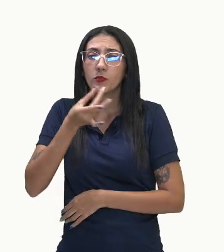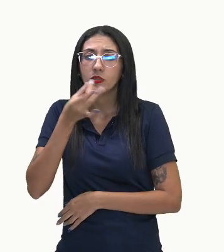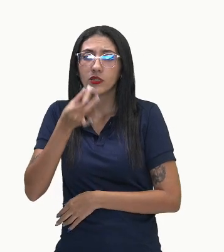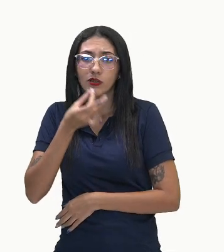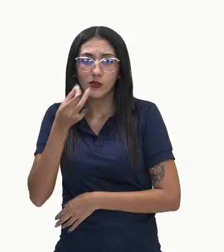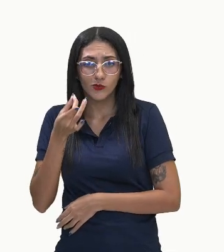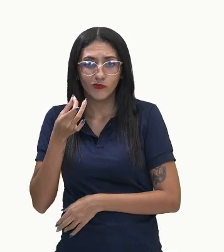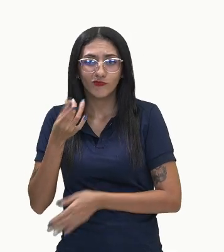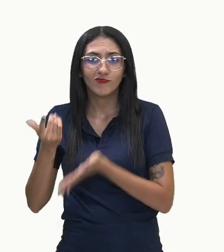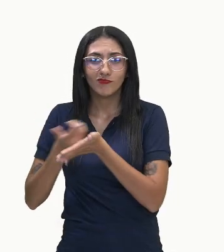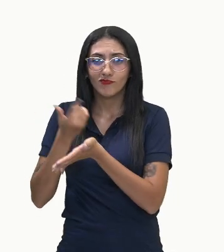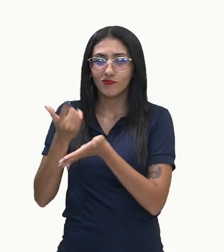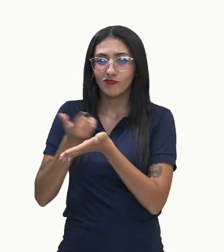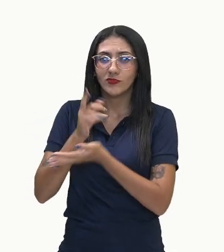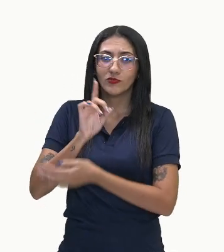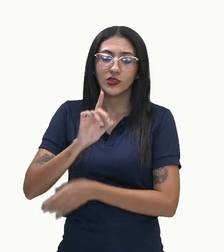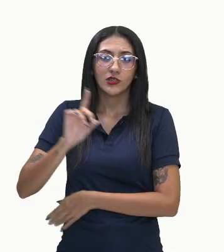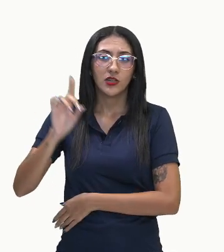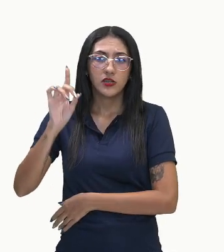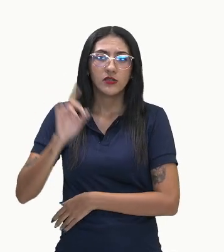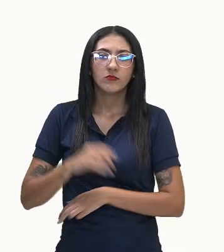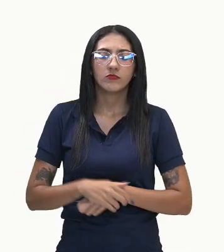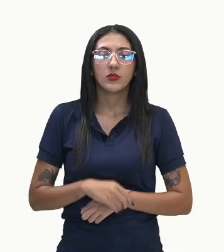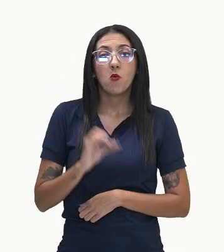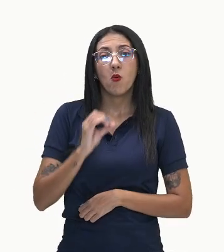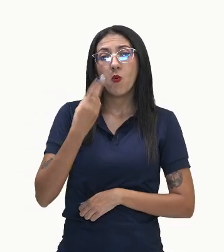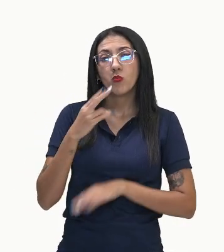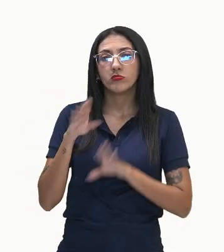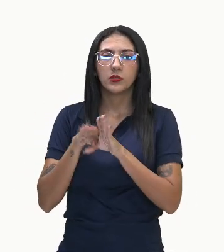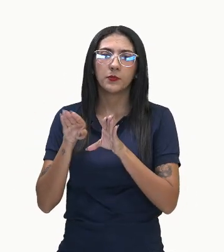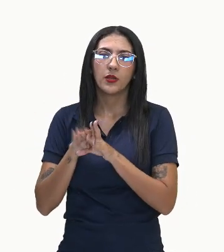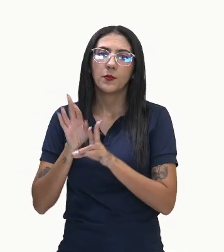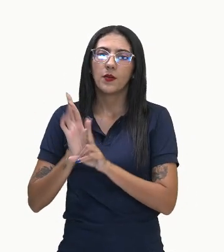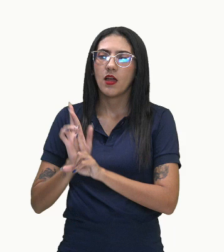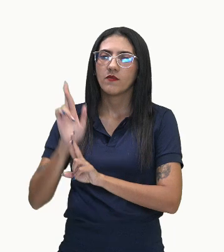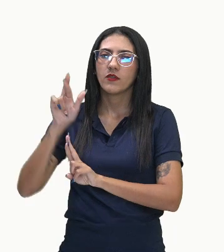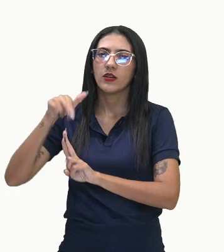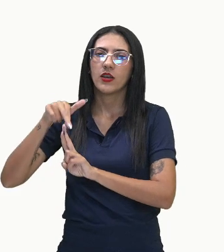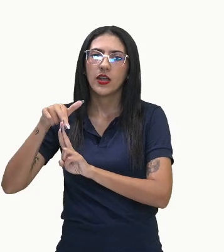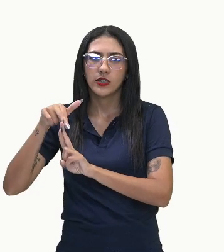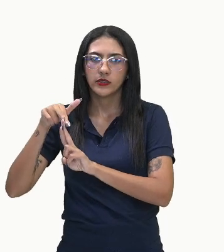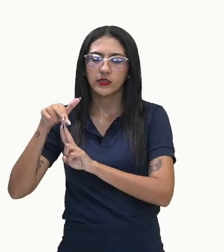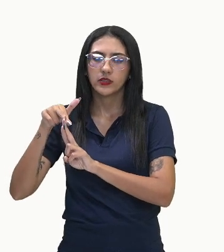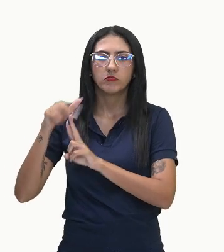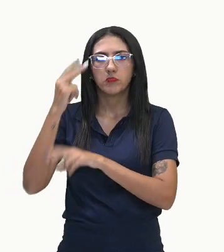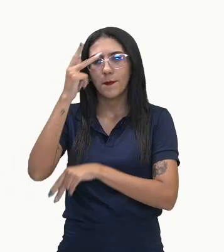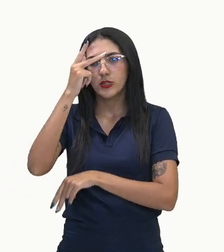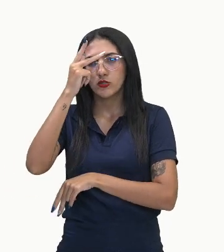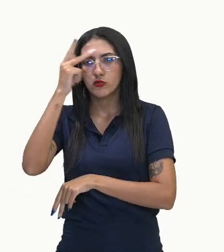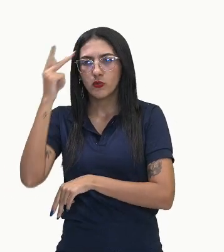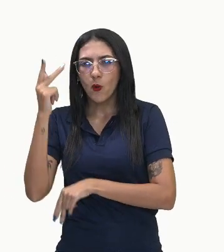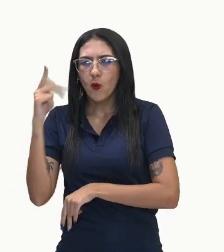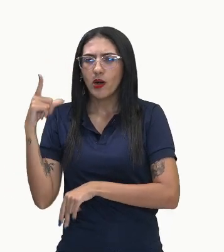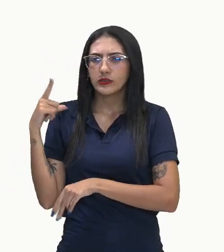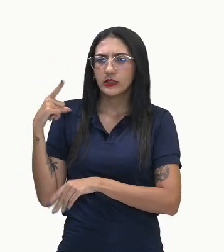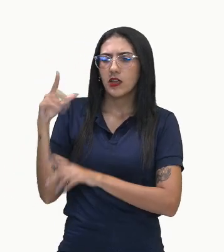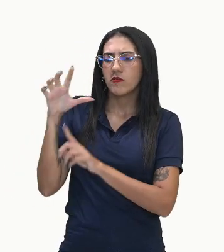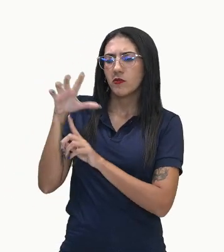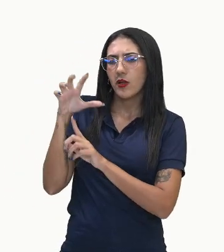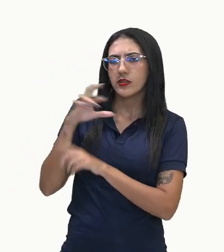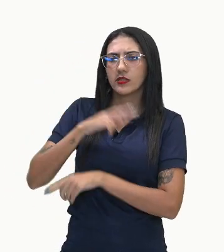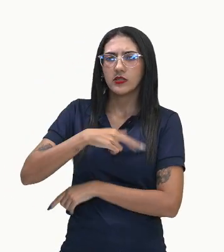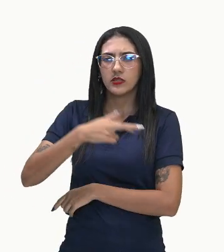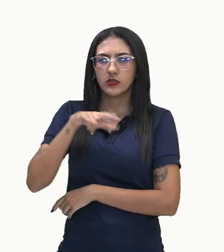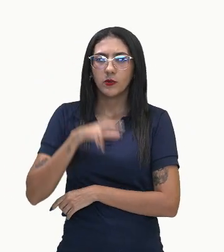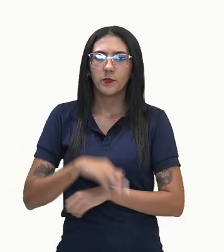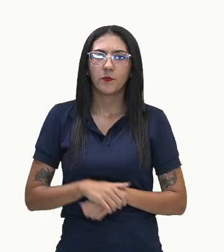bíblicos, né? Podem ser biografia dos fundadores das religiões, pode ser